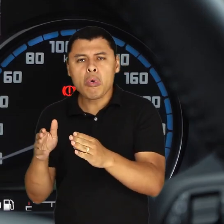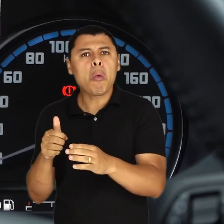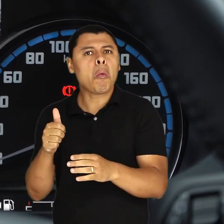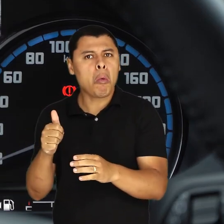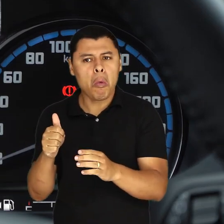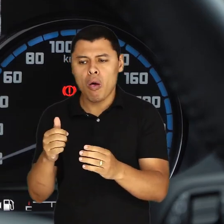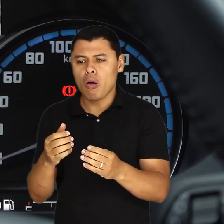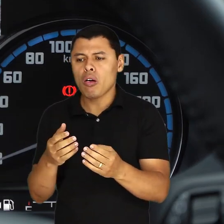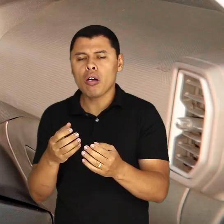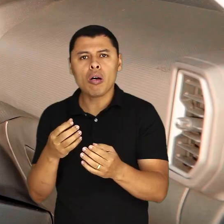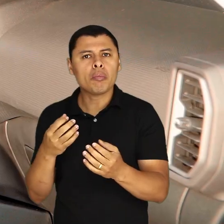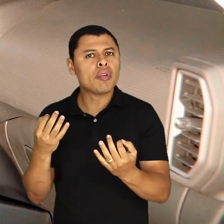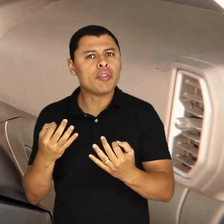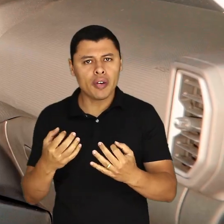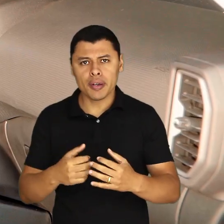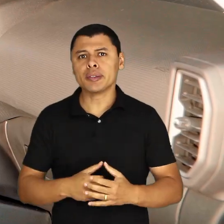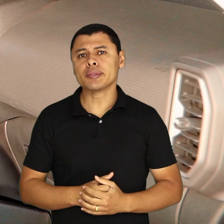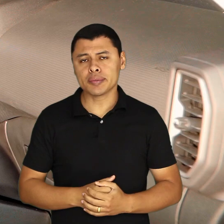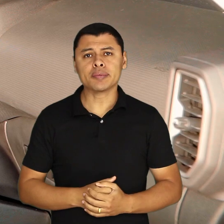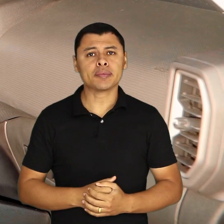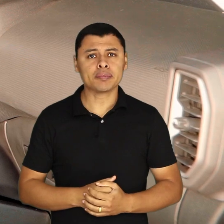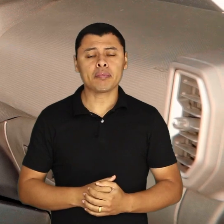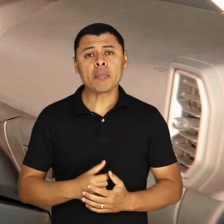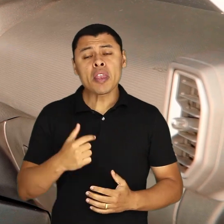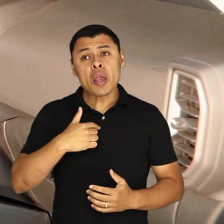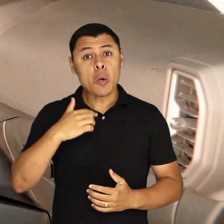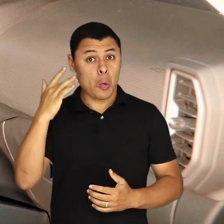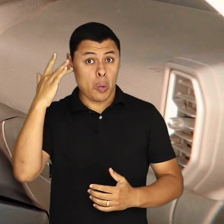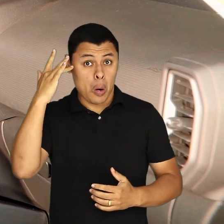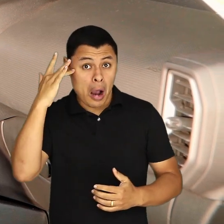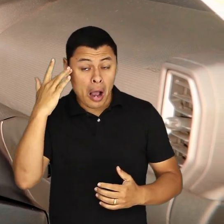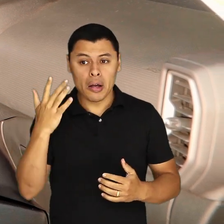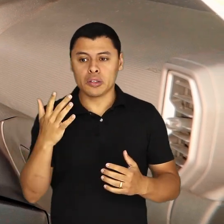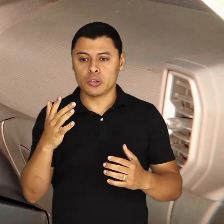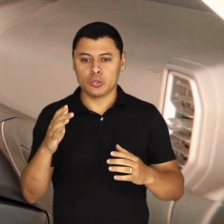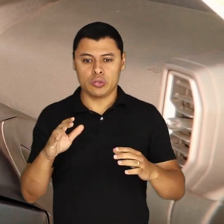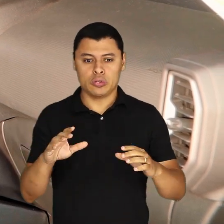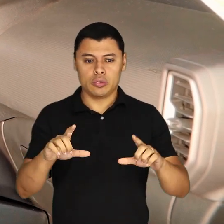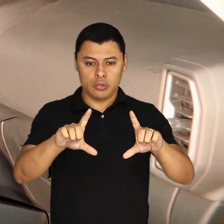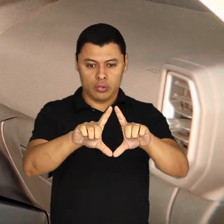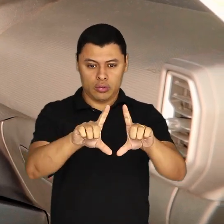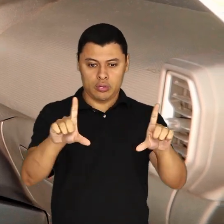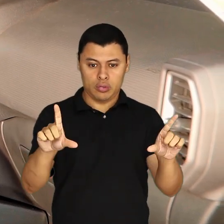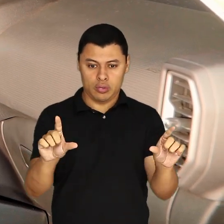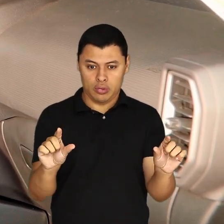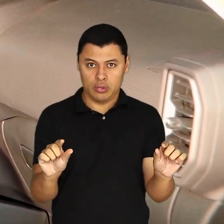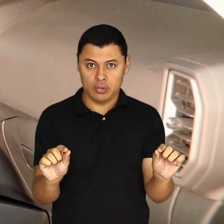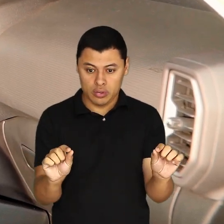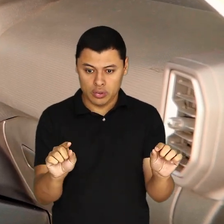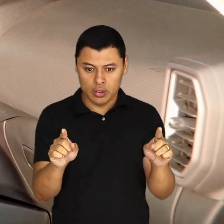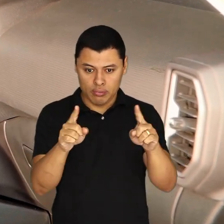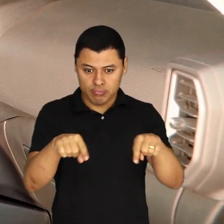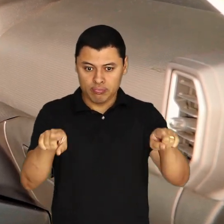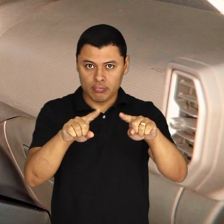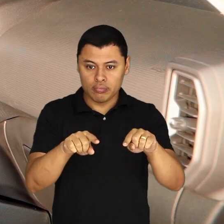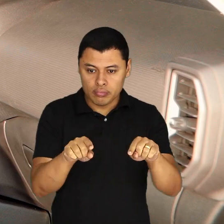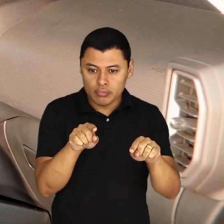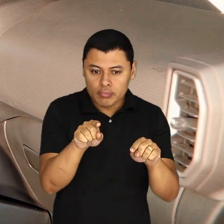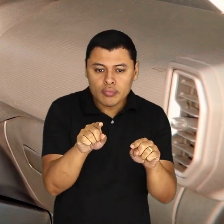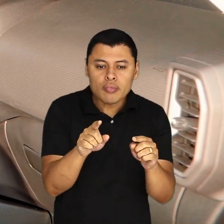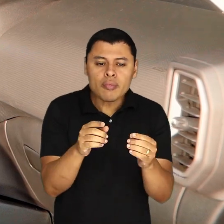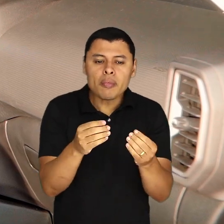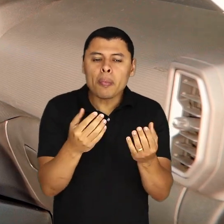também muito boas. Eu acho que o cluster, os elementos, o trabalho de relojoaria aqui dos